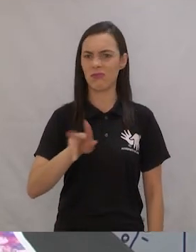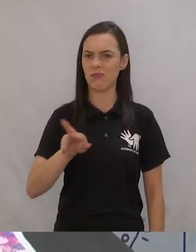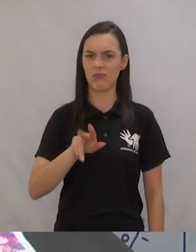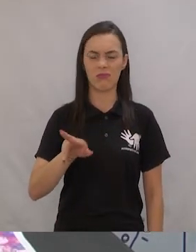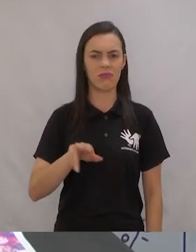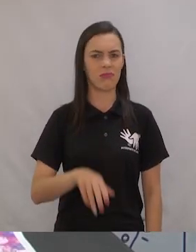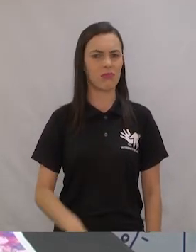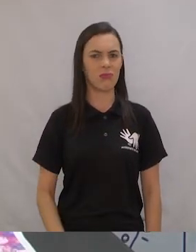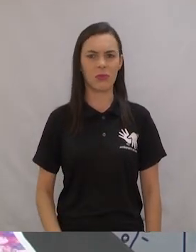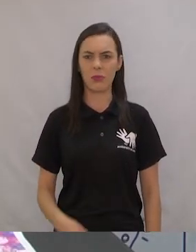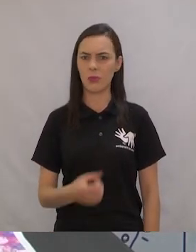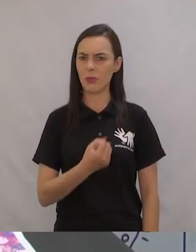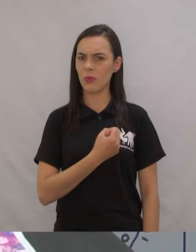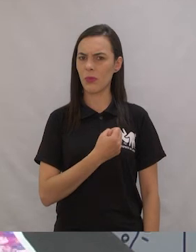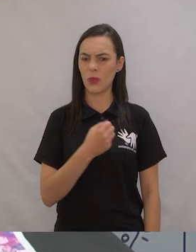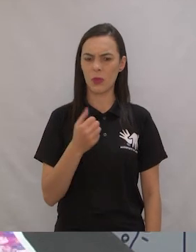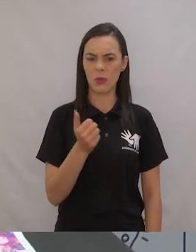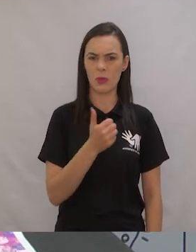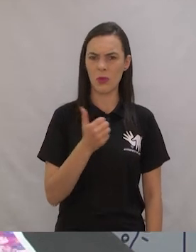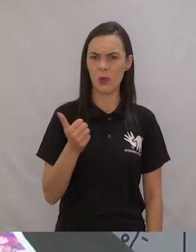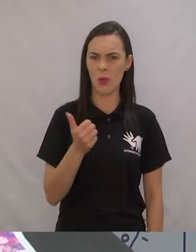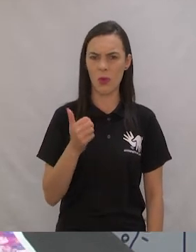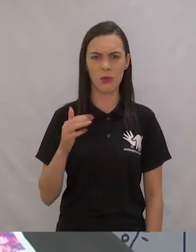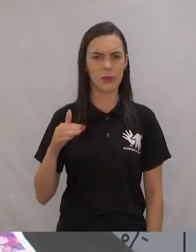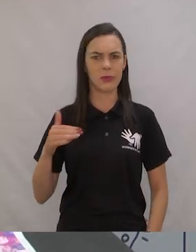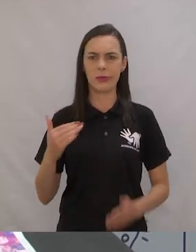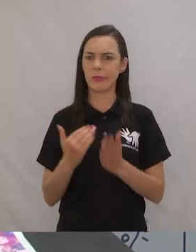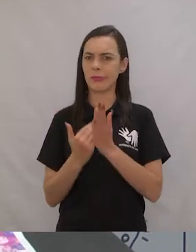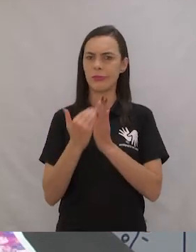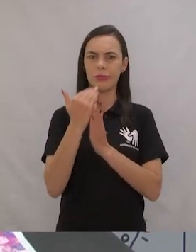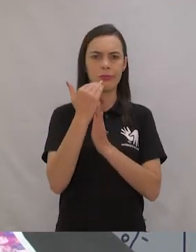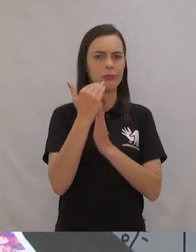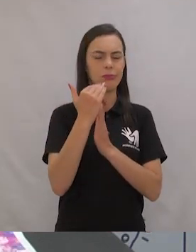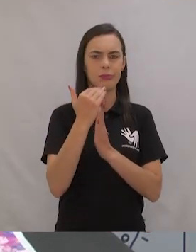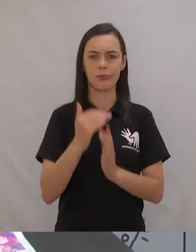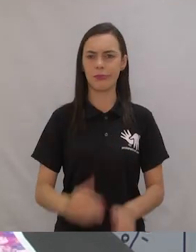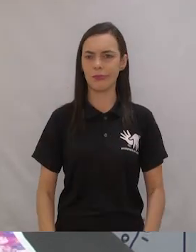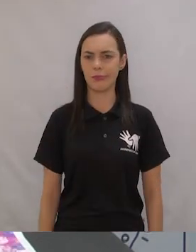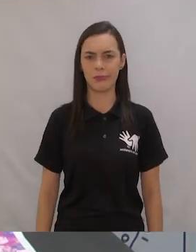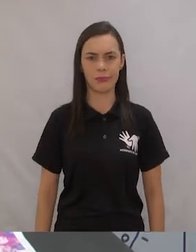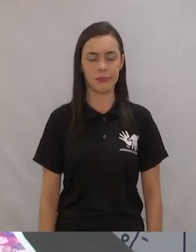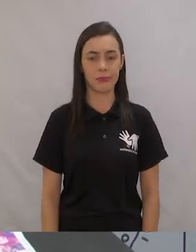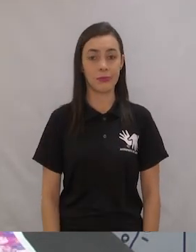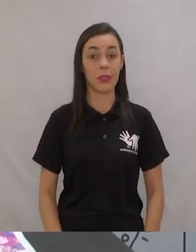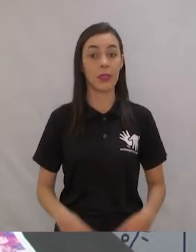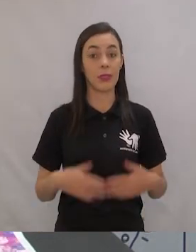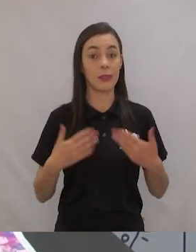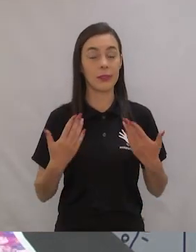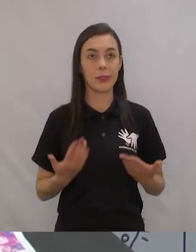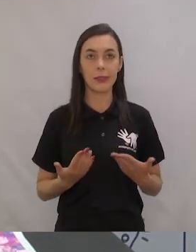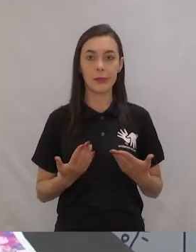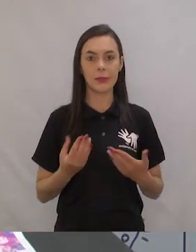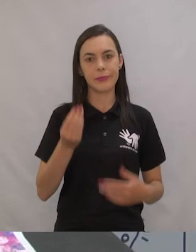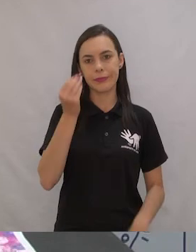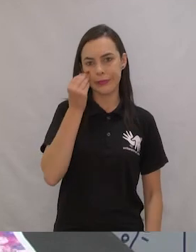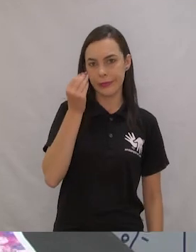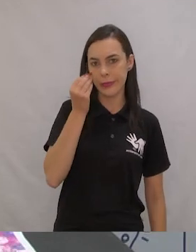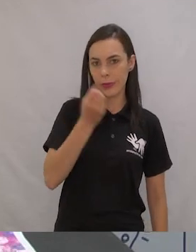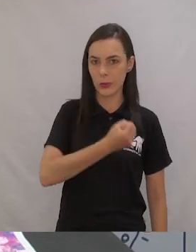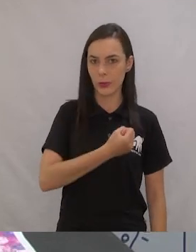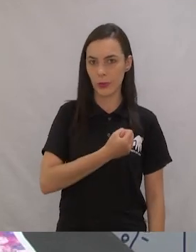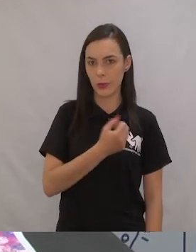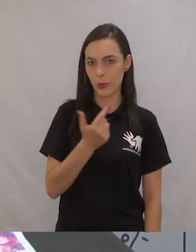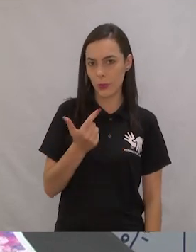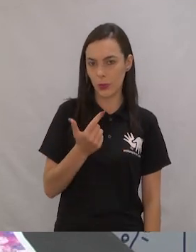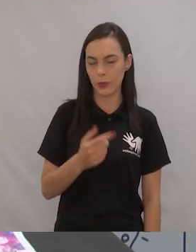Não é. Número 11 passou do número 10. Então, vamos